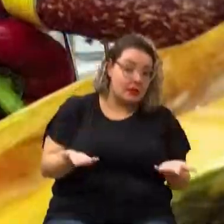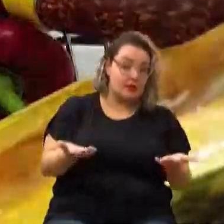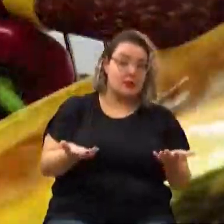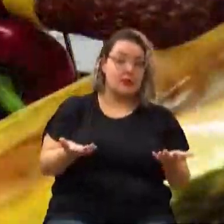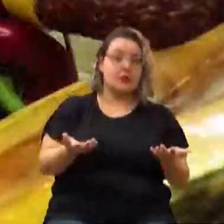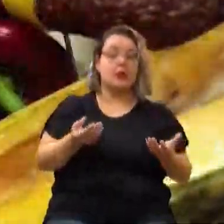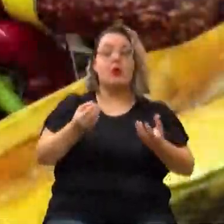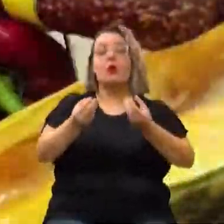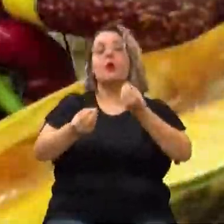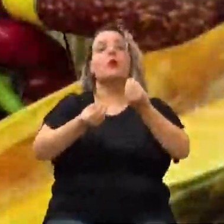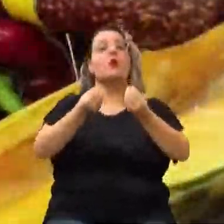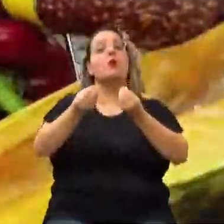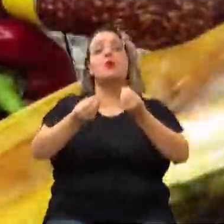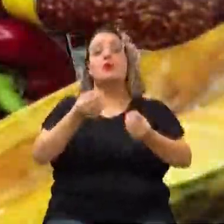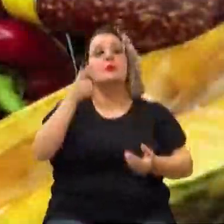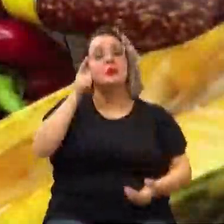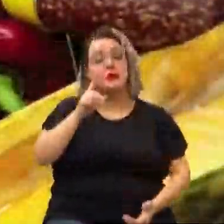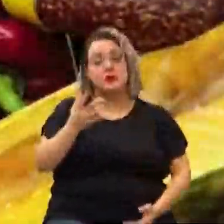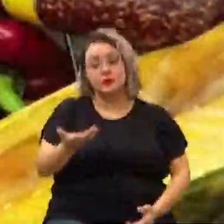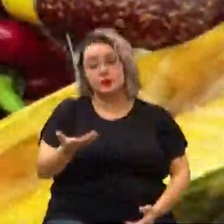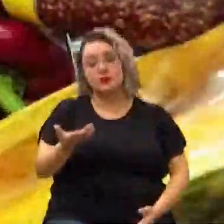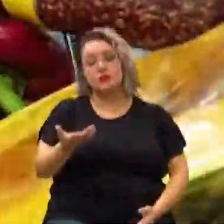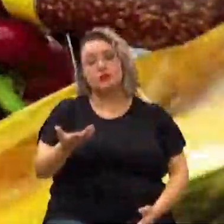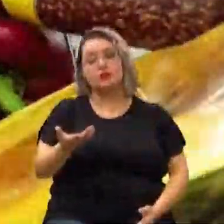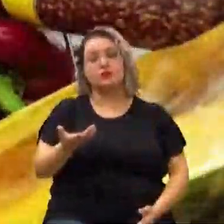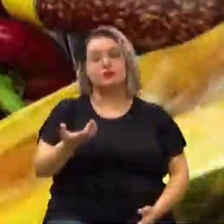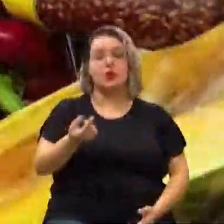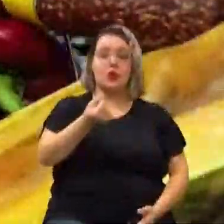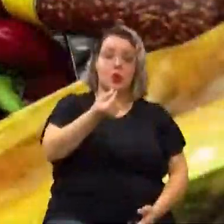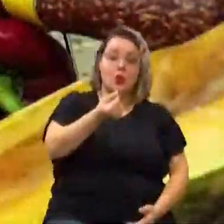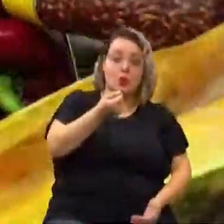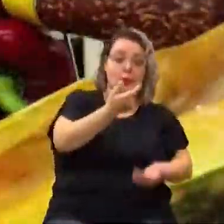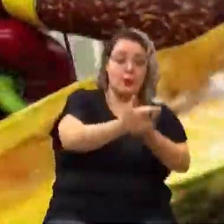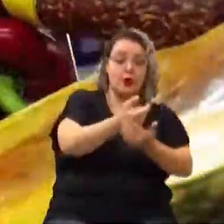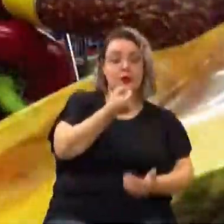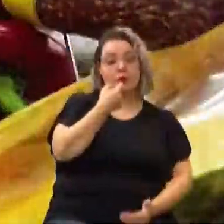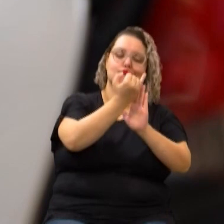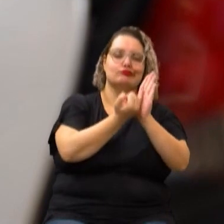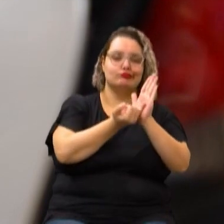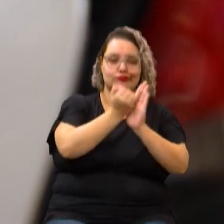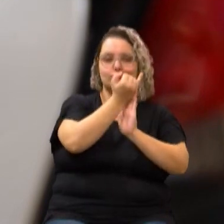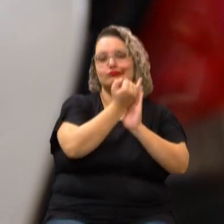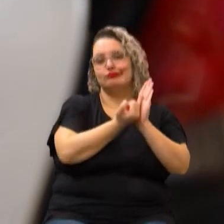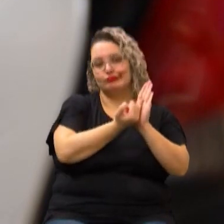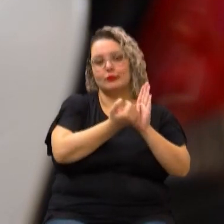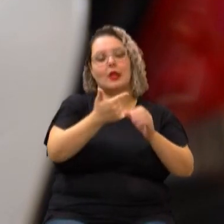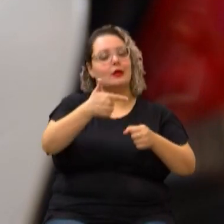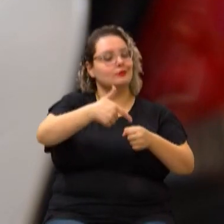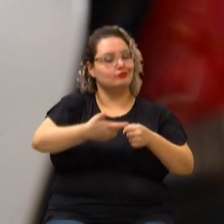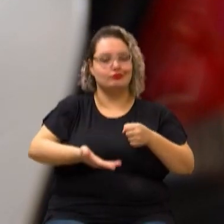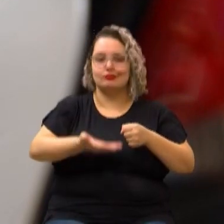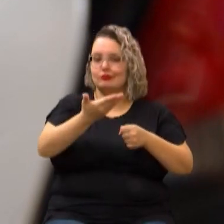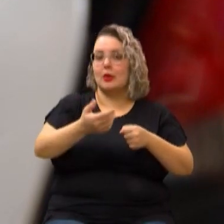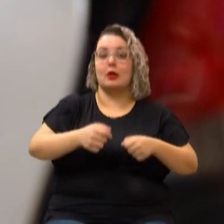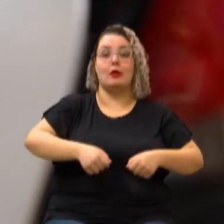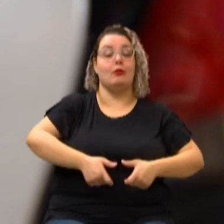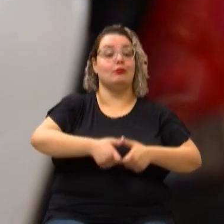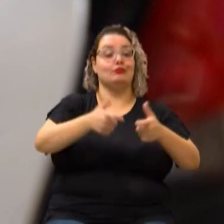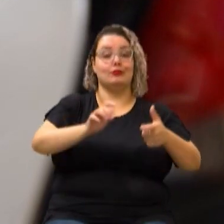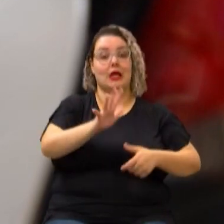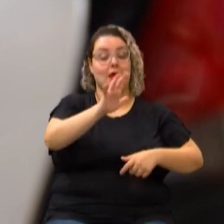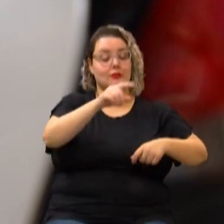tocou, alimentação, remédios, principalmente para aquele que é aposentado, aquele que é o pensionista, que tem o